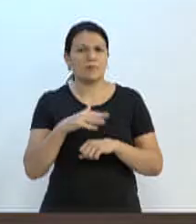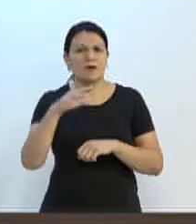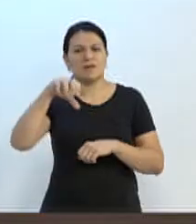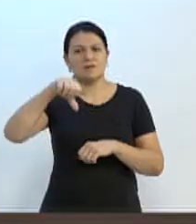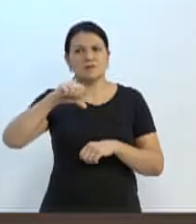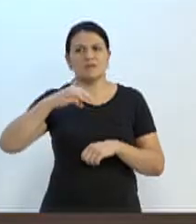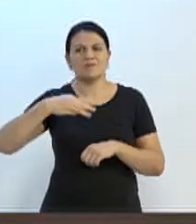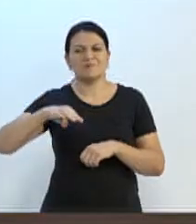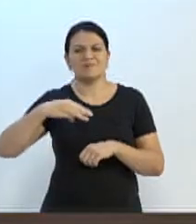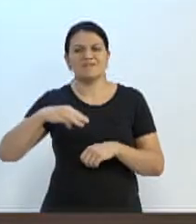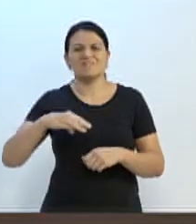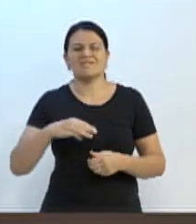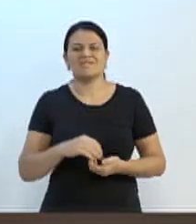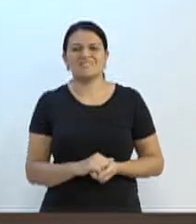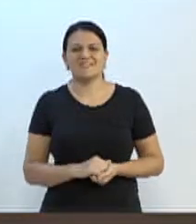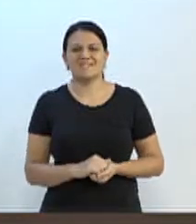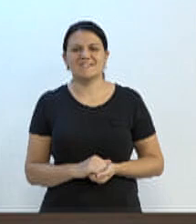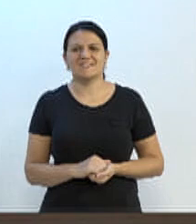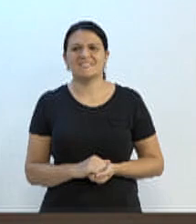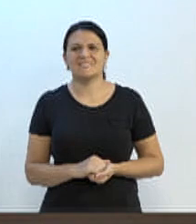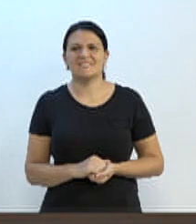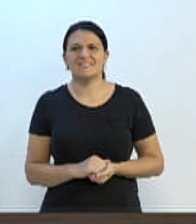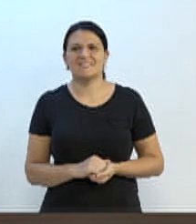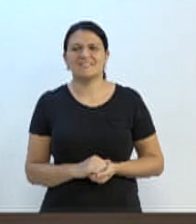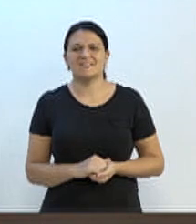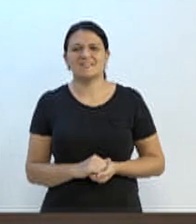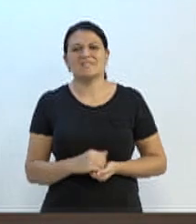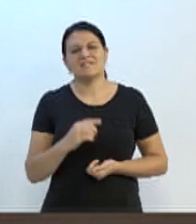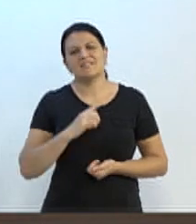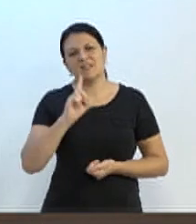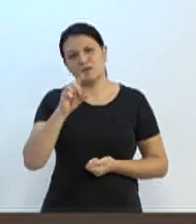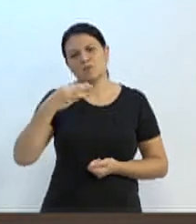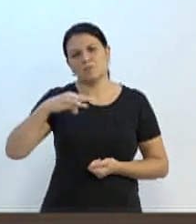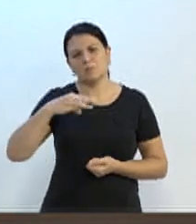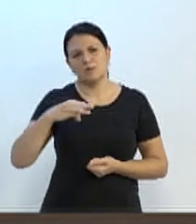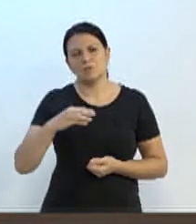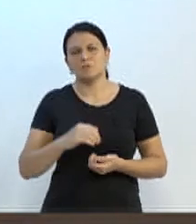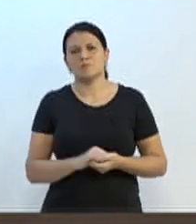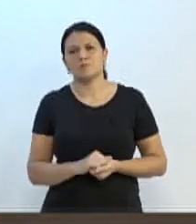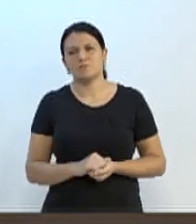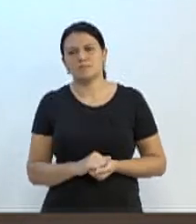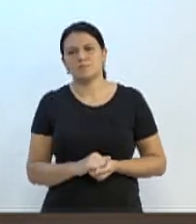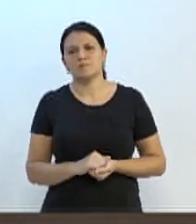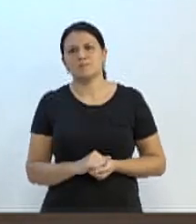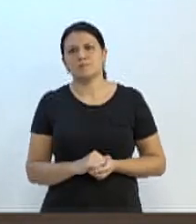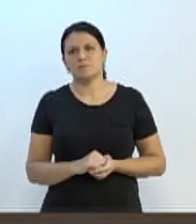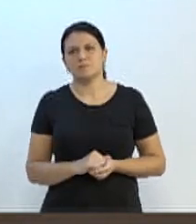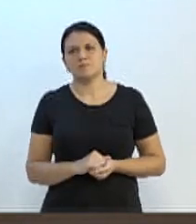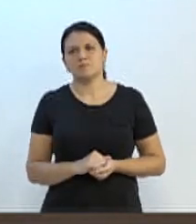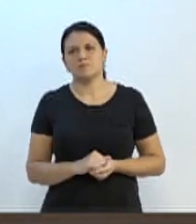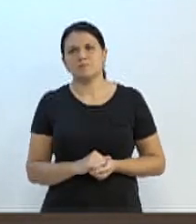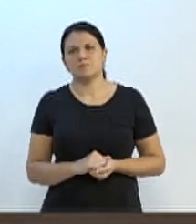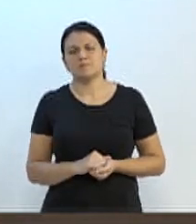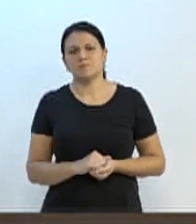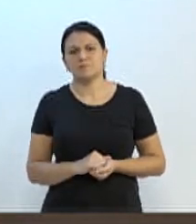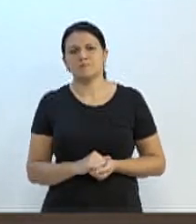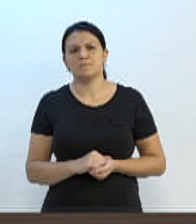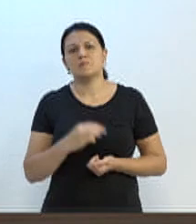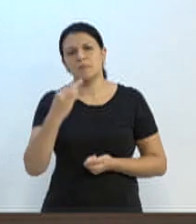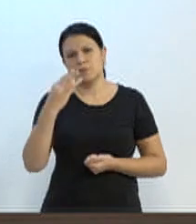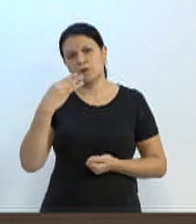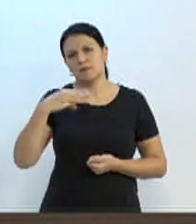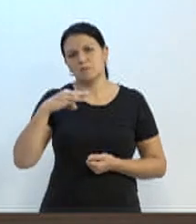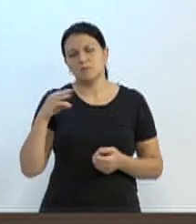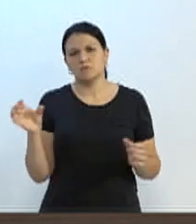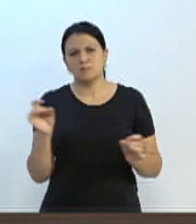Vereador César, Vossa Excelência ainda tem 1 minuto e meio para concluir o seu pronunciamento, mas também 1 minuto e meio, então, em função da parte, 3 minutos para